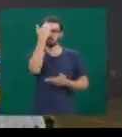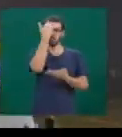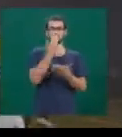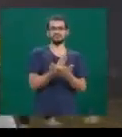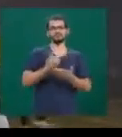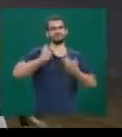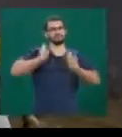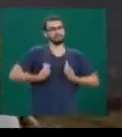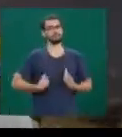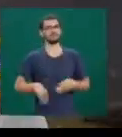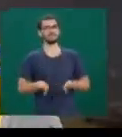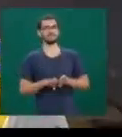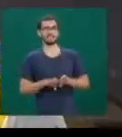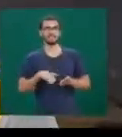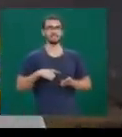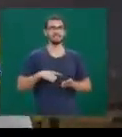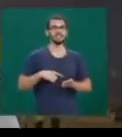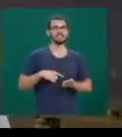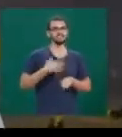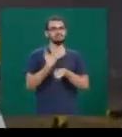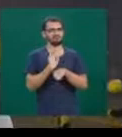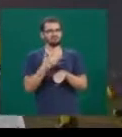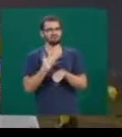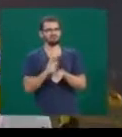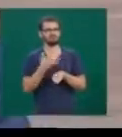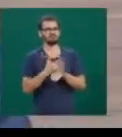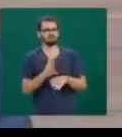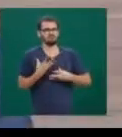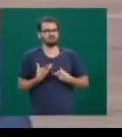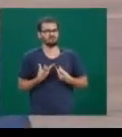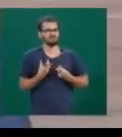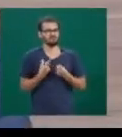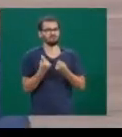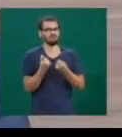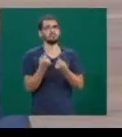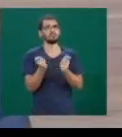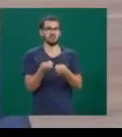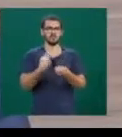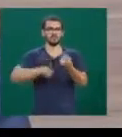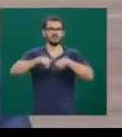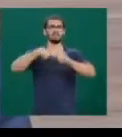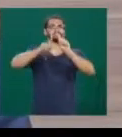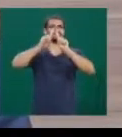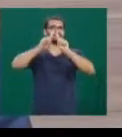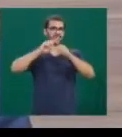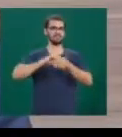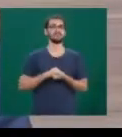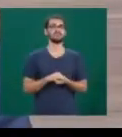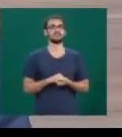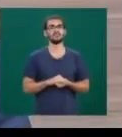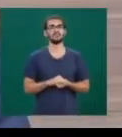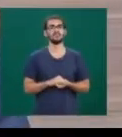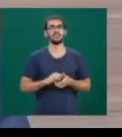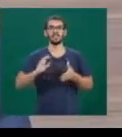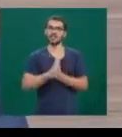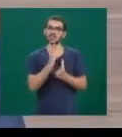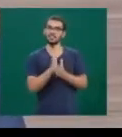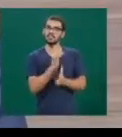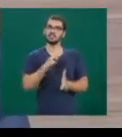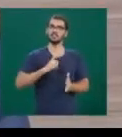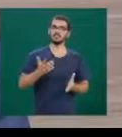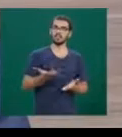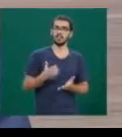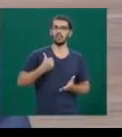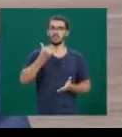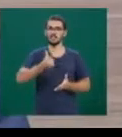melhorando a nossa técnica, que uma hora chega lá. Araxá vai sediar a 6ª edição do Festival Literário,